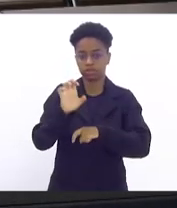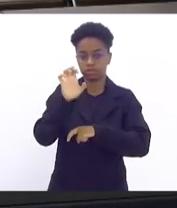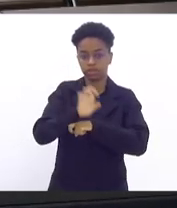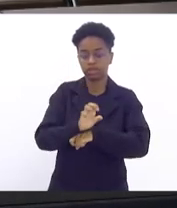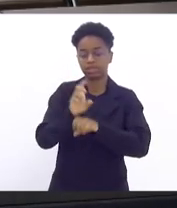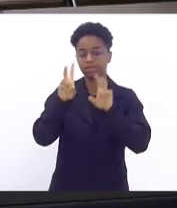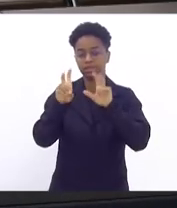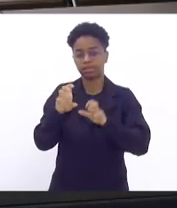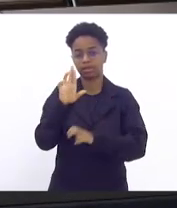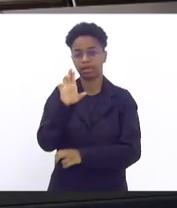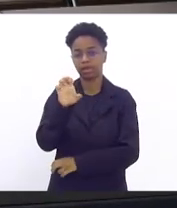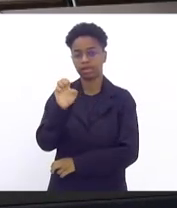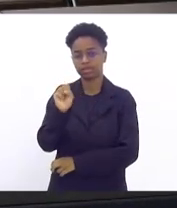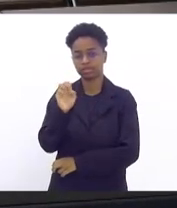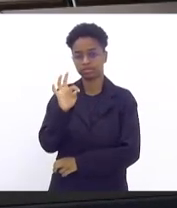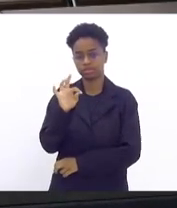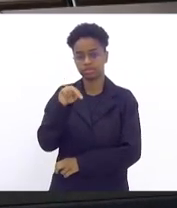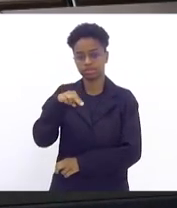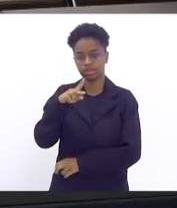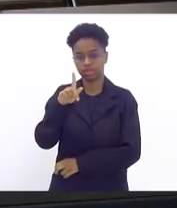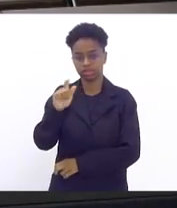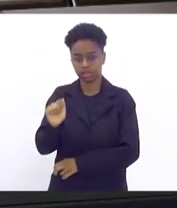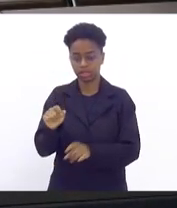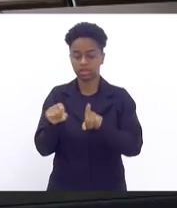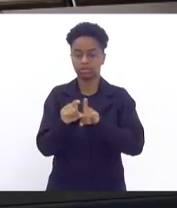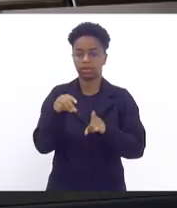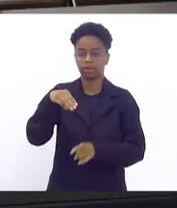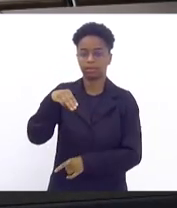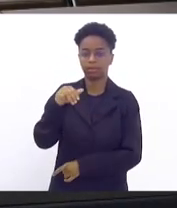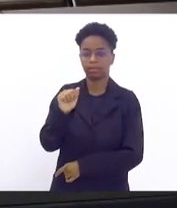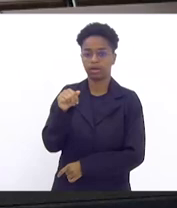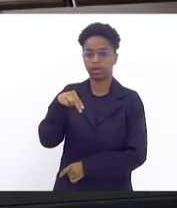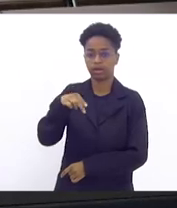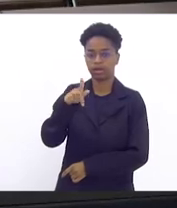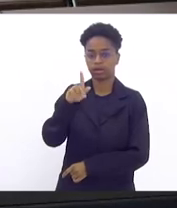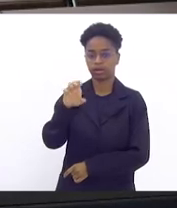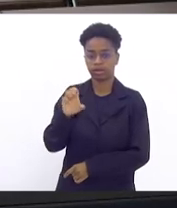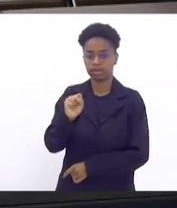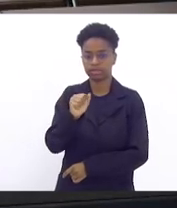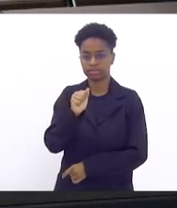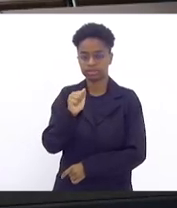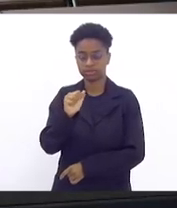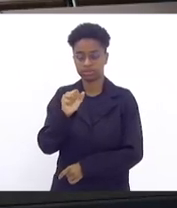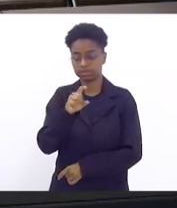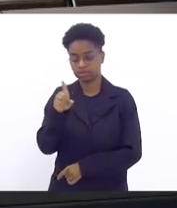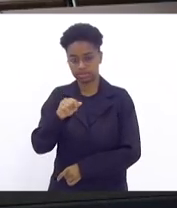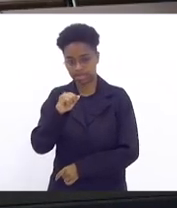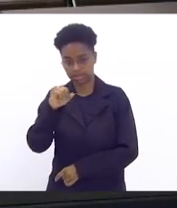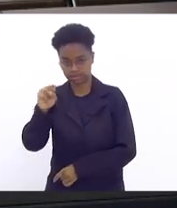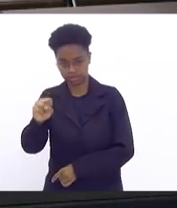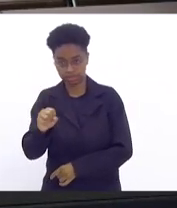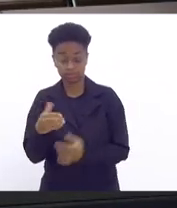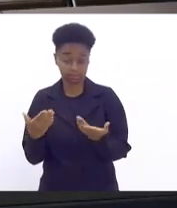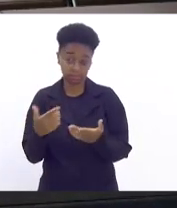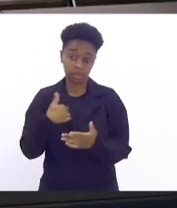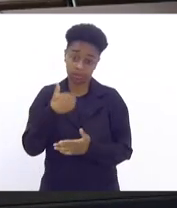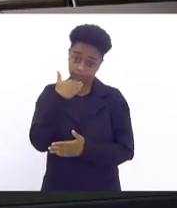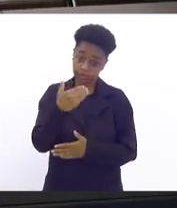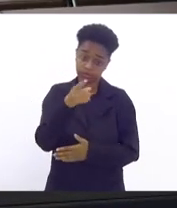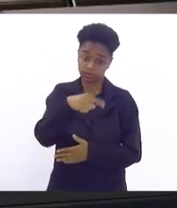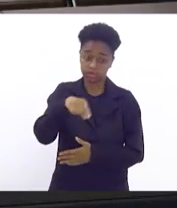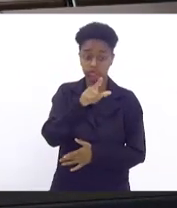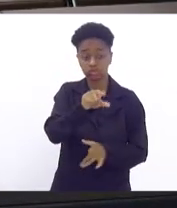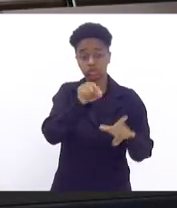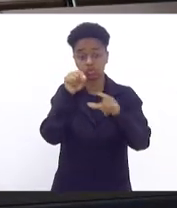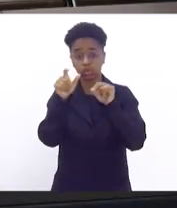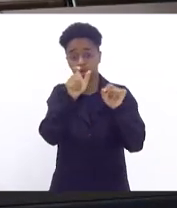manguezais Então esse eu peço a vossa excelência que designe relator ou relate melhor vossa